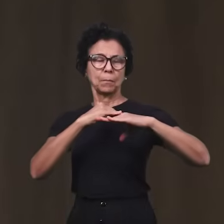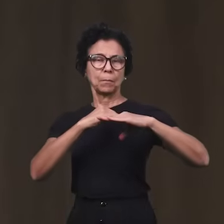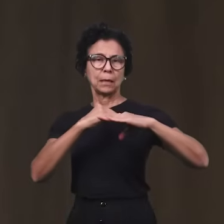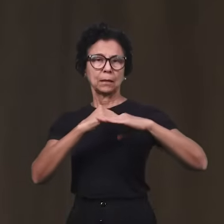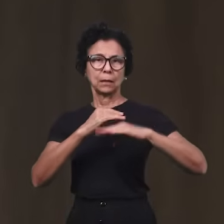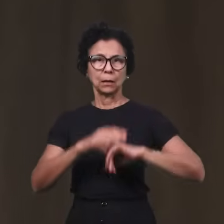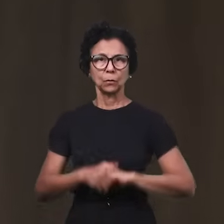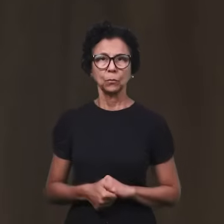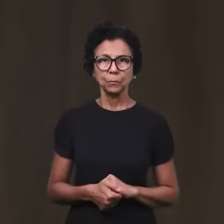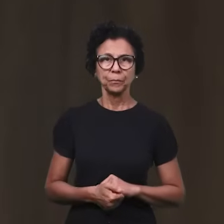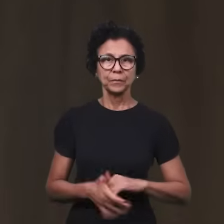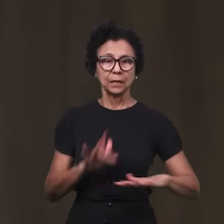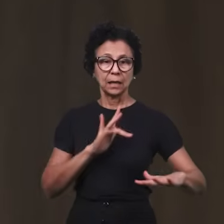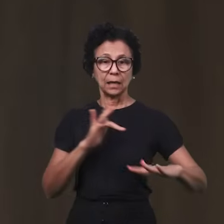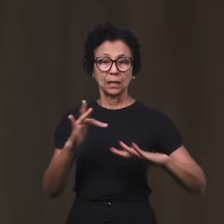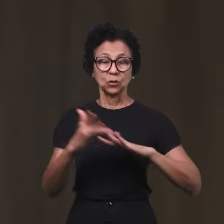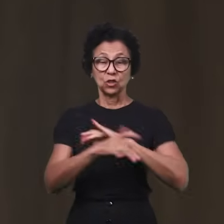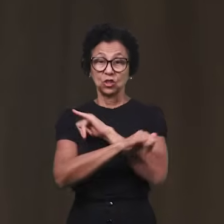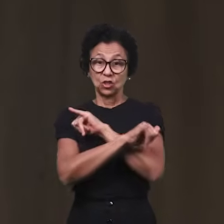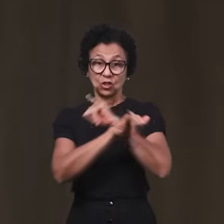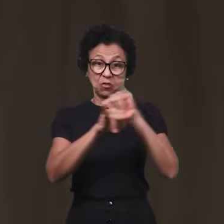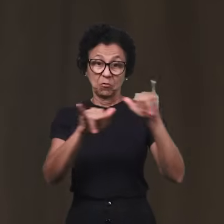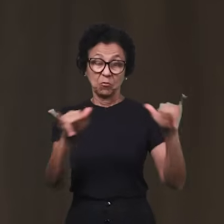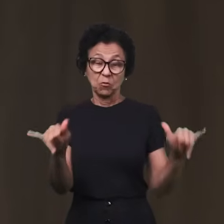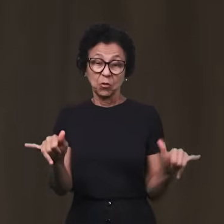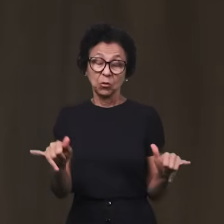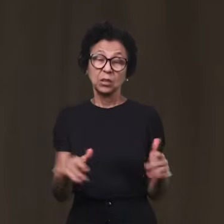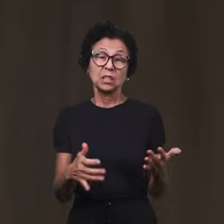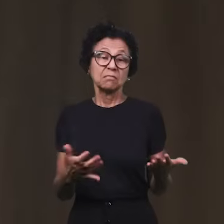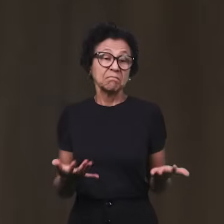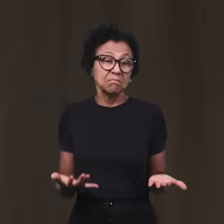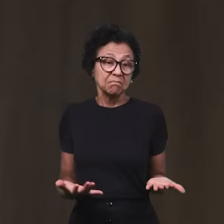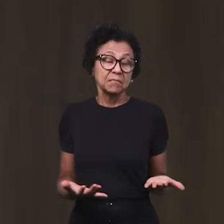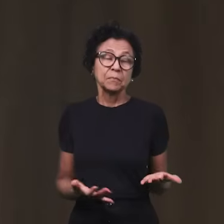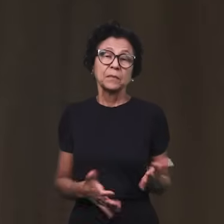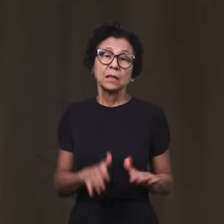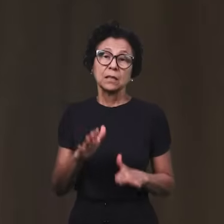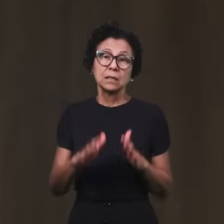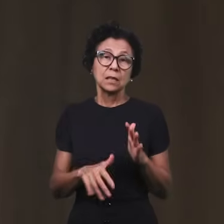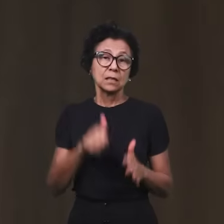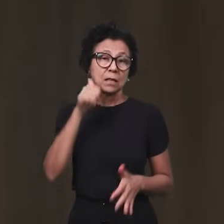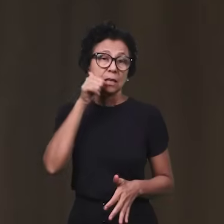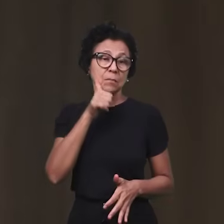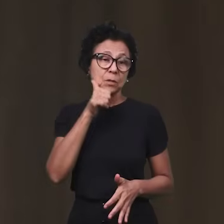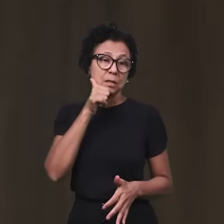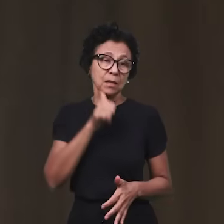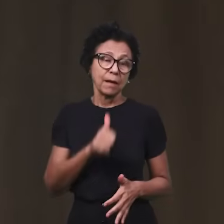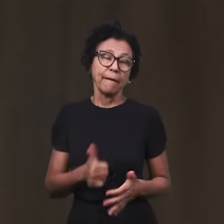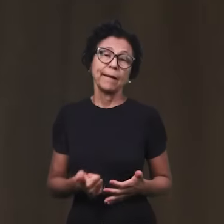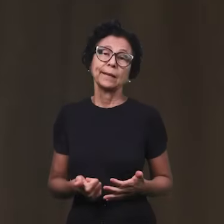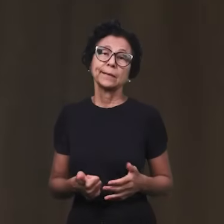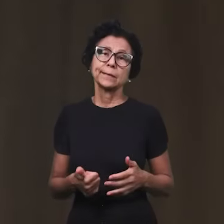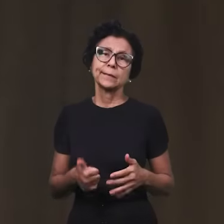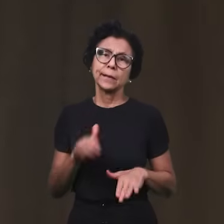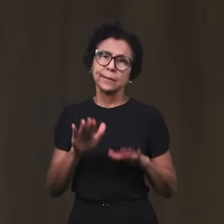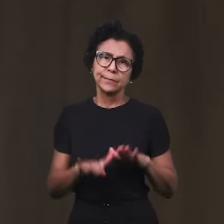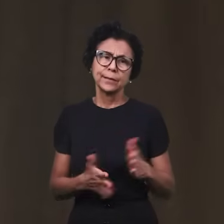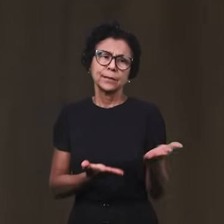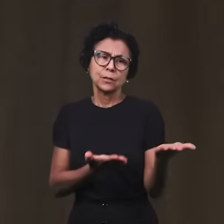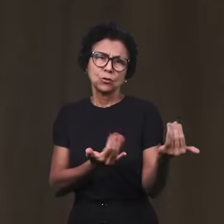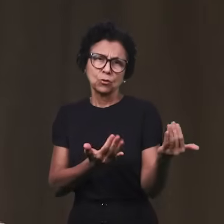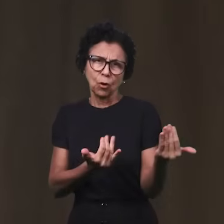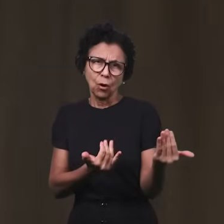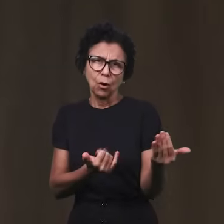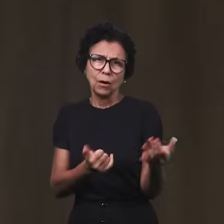sociedade, as redes sociais divulgam amplamente isso e às vezes as mulheres, pela falta de maturidade, às vezes até as